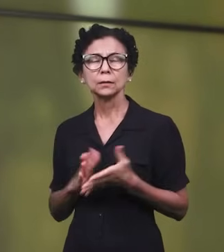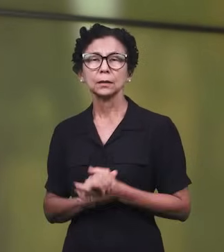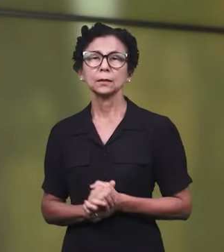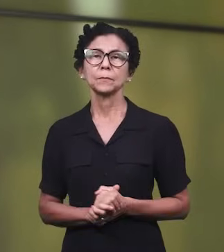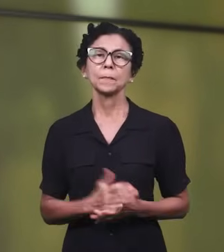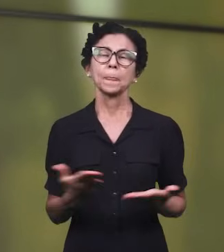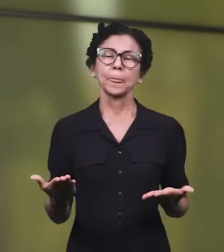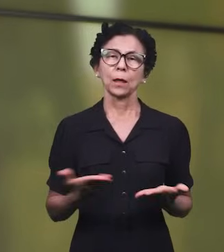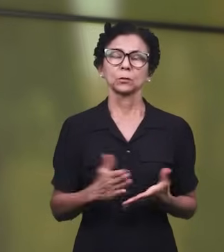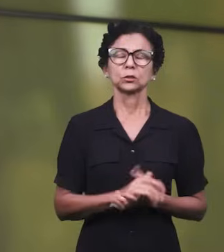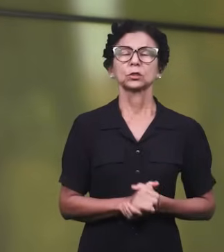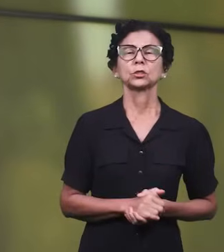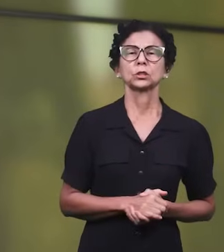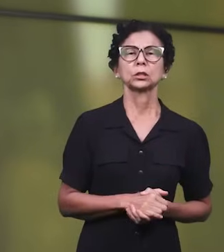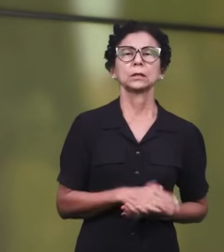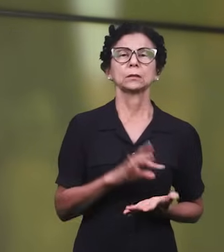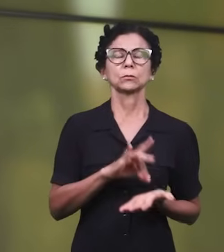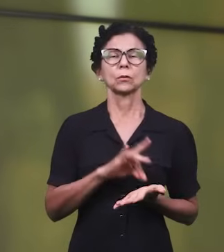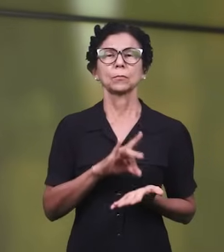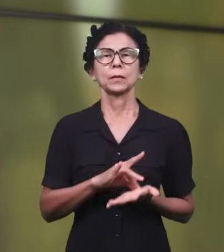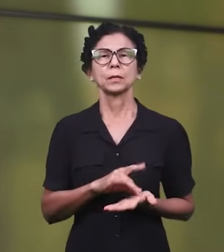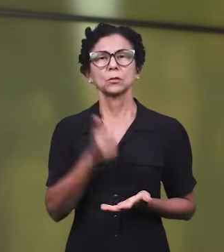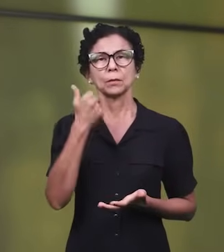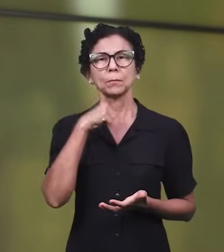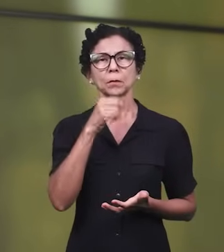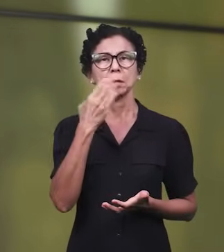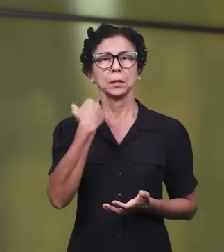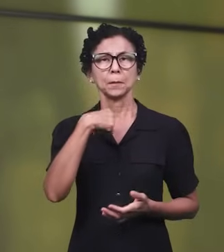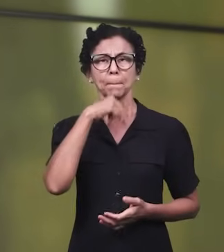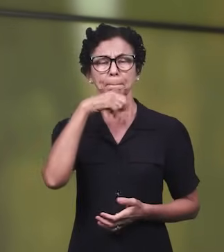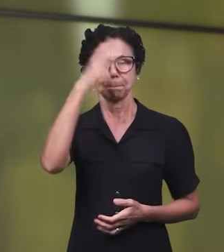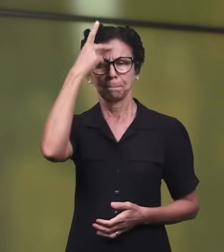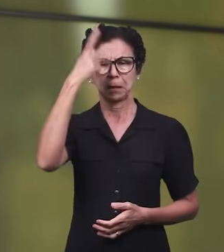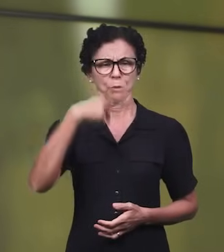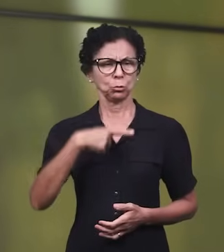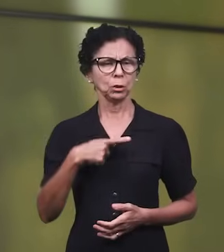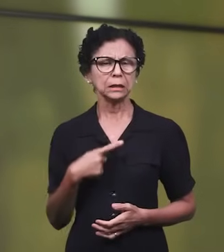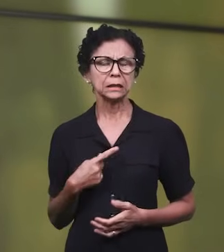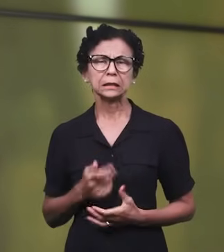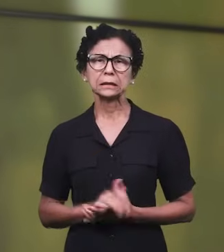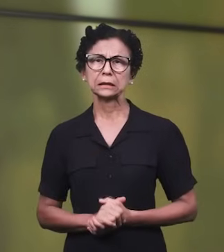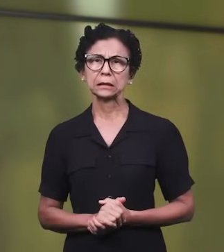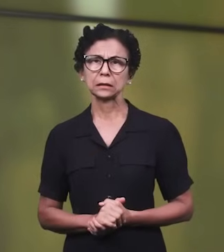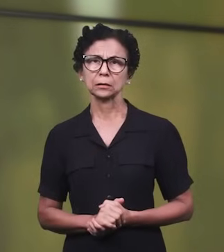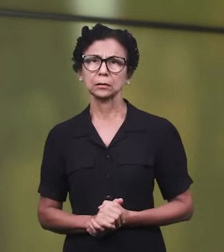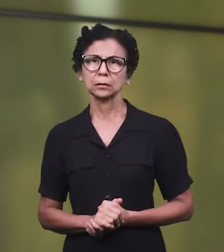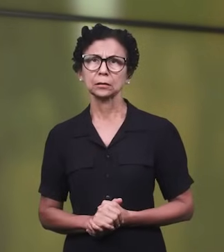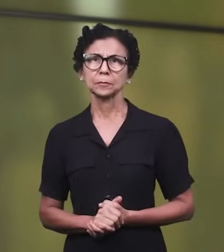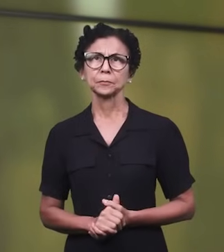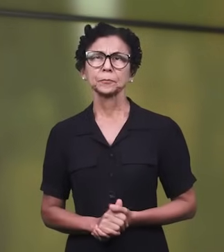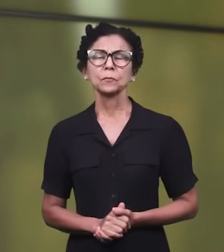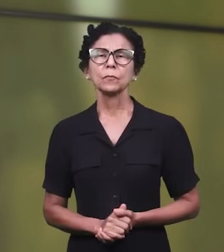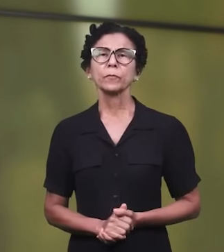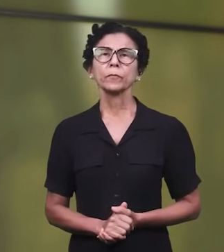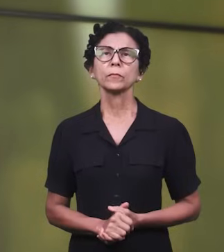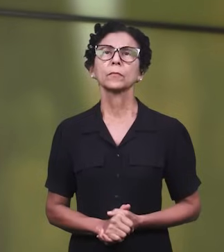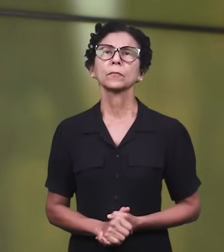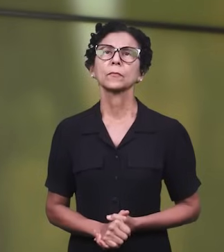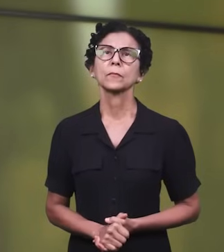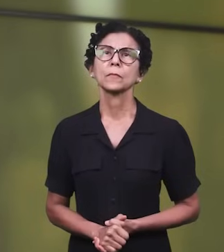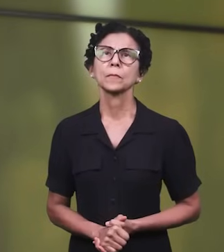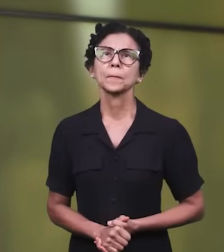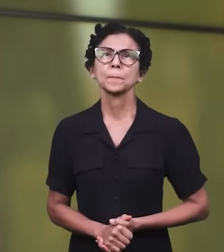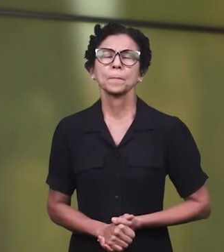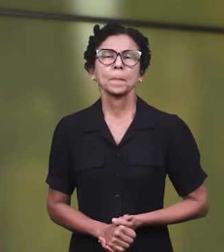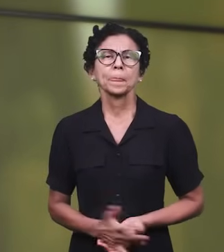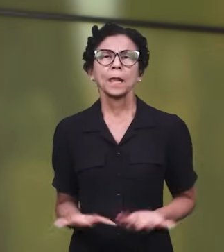egoístas. Esses pais não estão dispostos a viver as renúncias necessárias para dar aos seus filhos o tempo